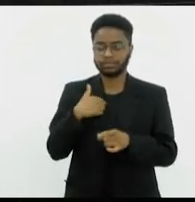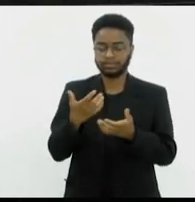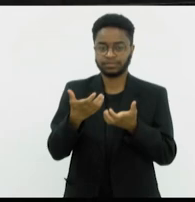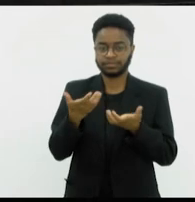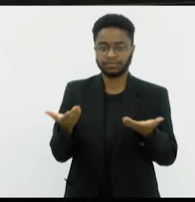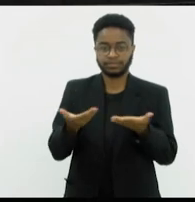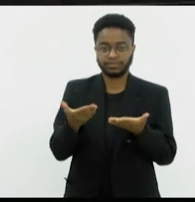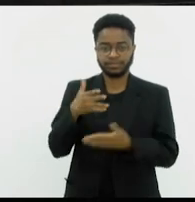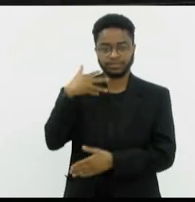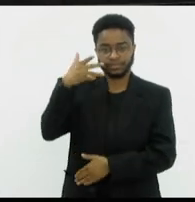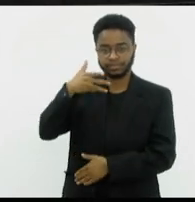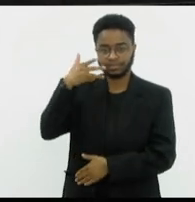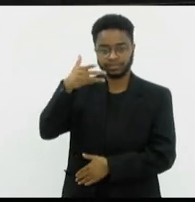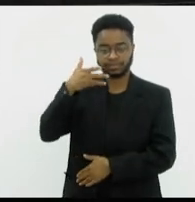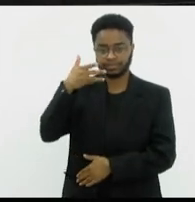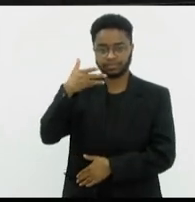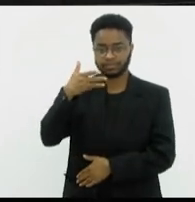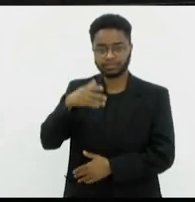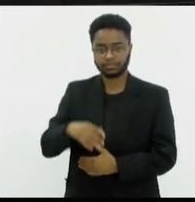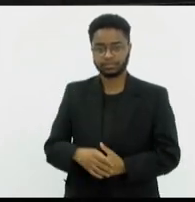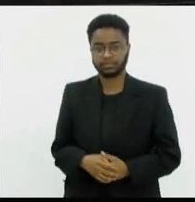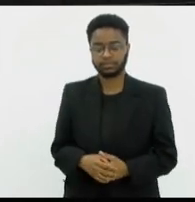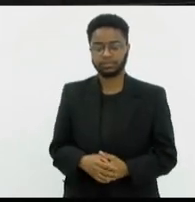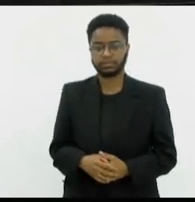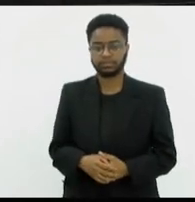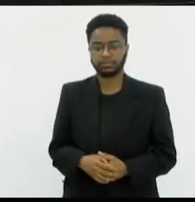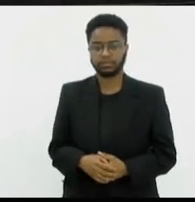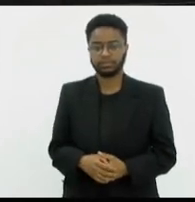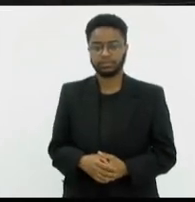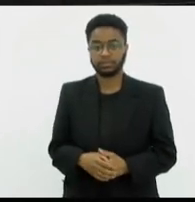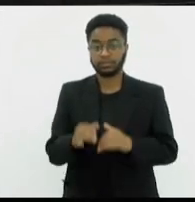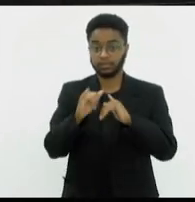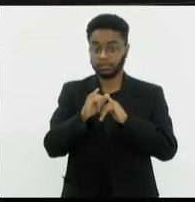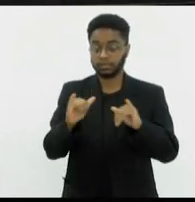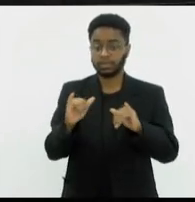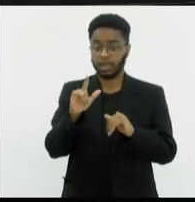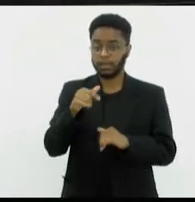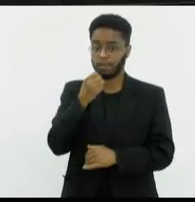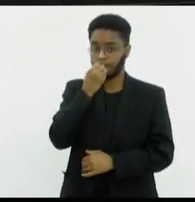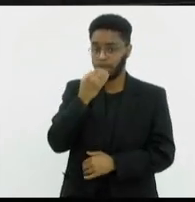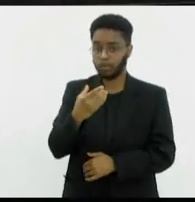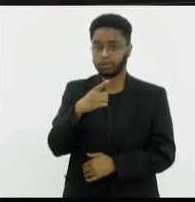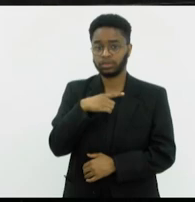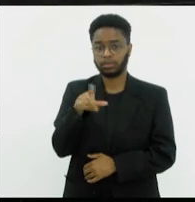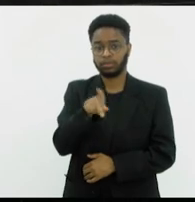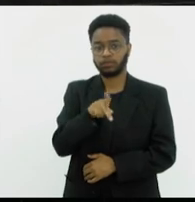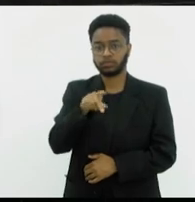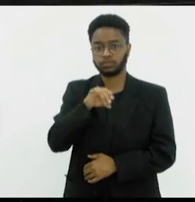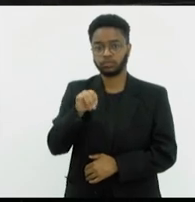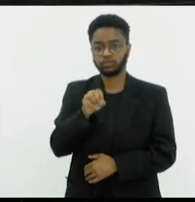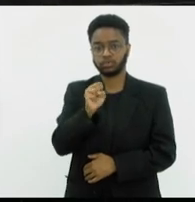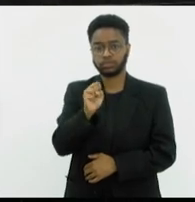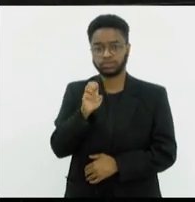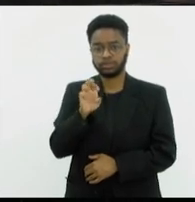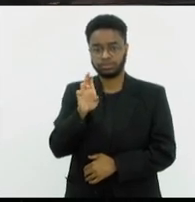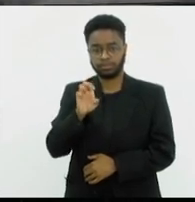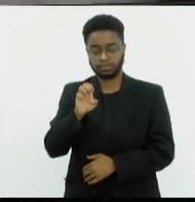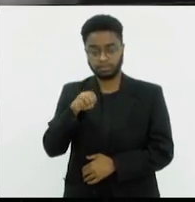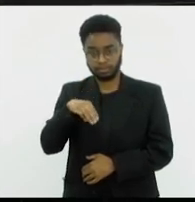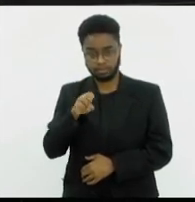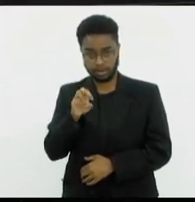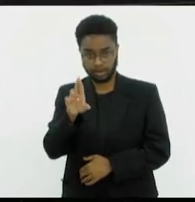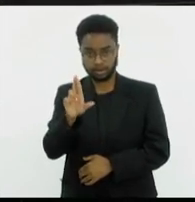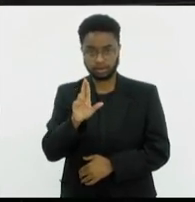inicial, e muito bom termos na presidência o professor Josemar, pois o